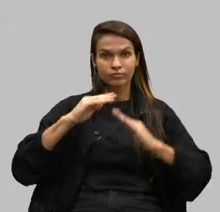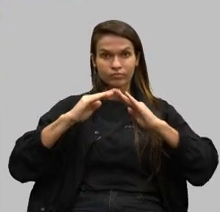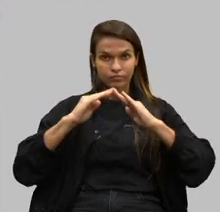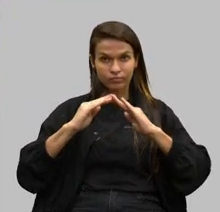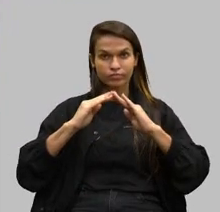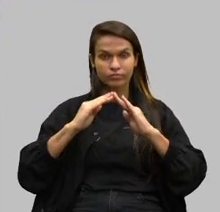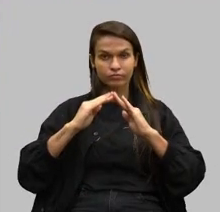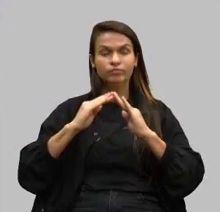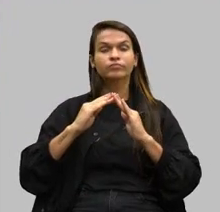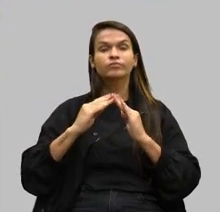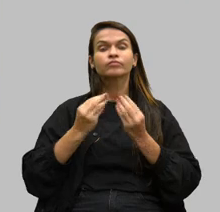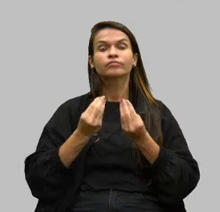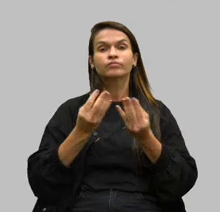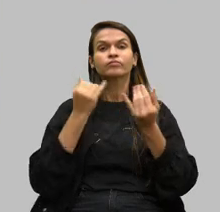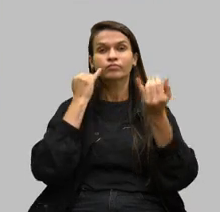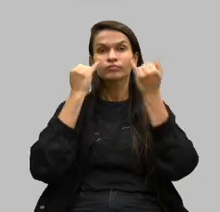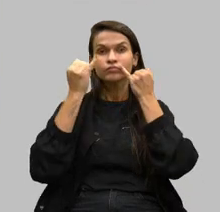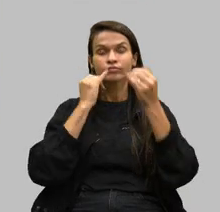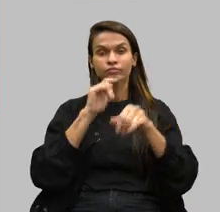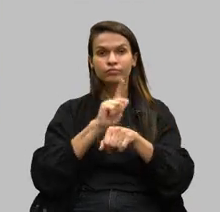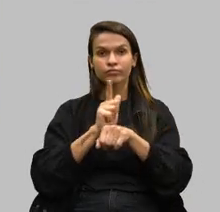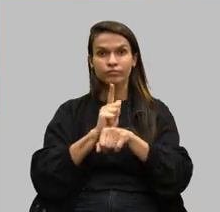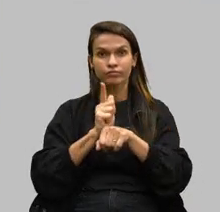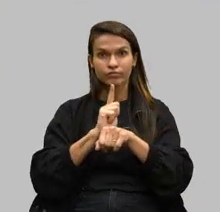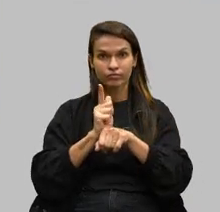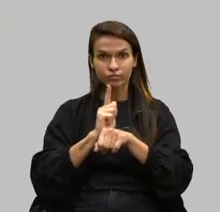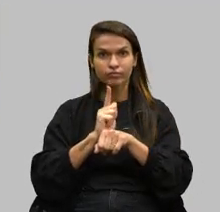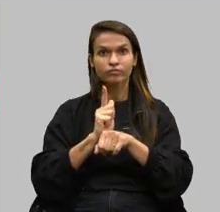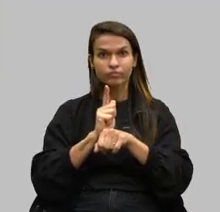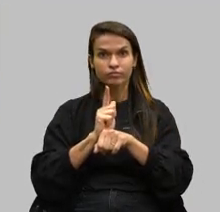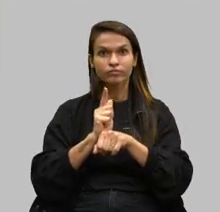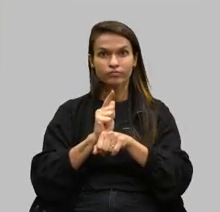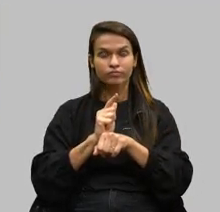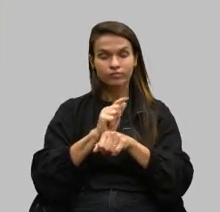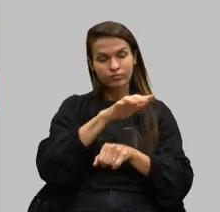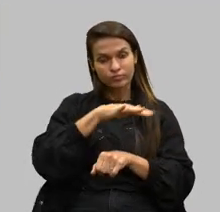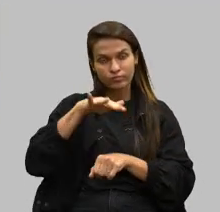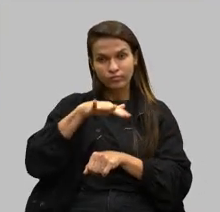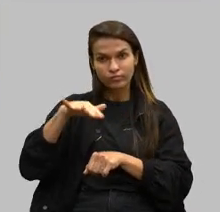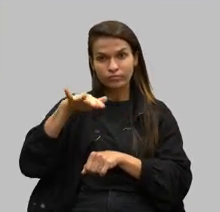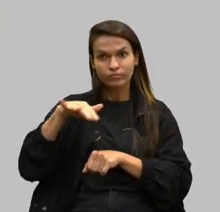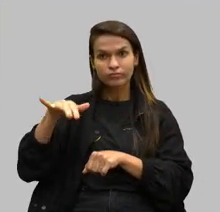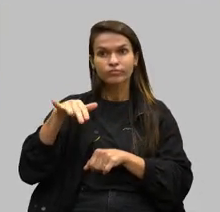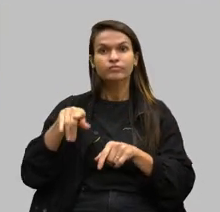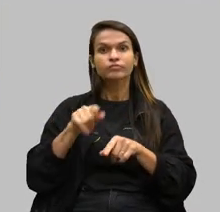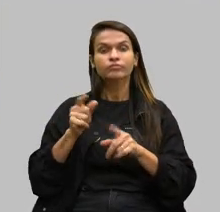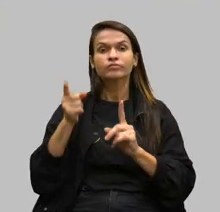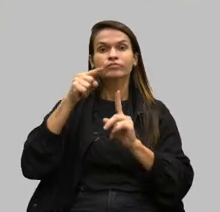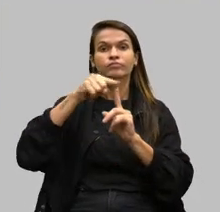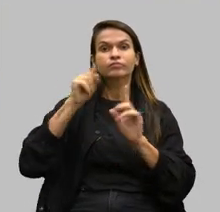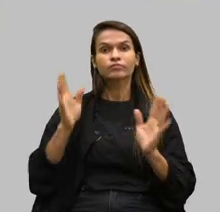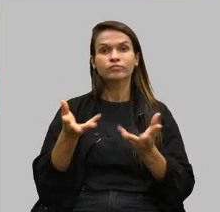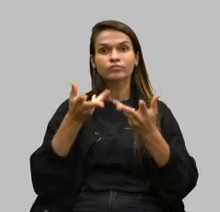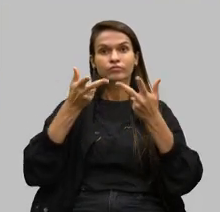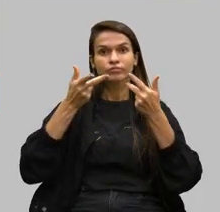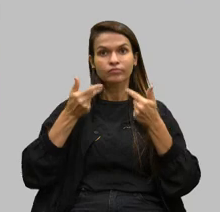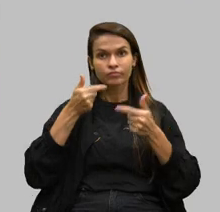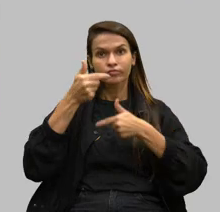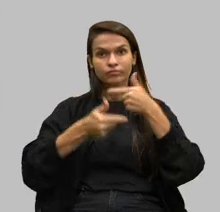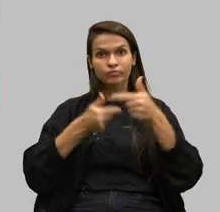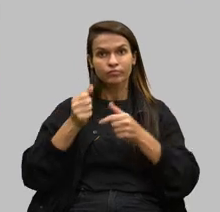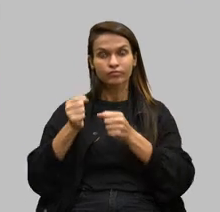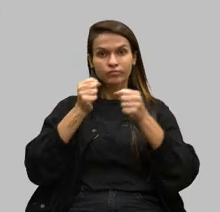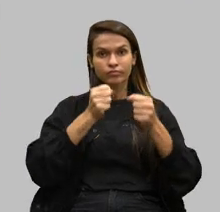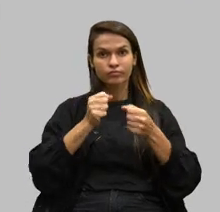prestar informações sobre a gestão de suas respectivas áreas com objetivo de aprimorar a atuação do Poder